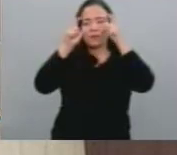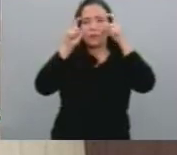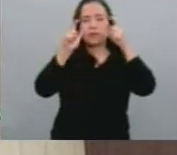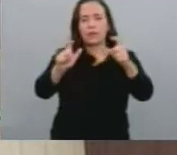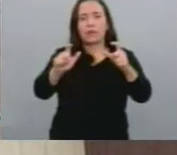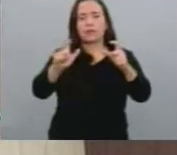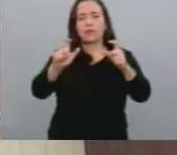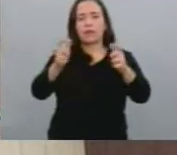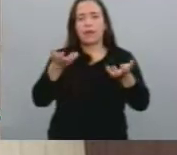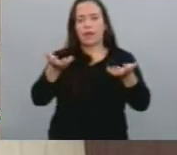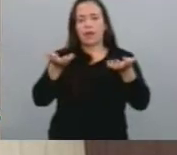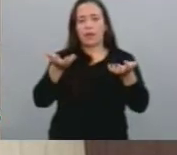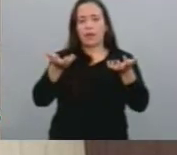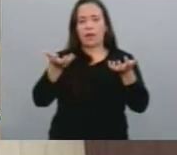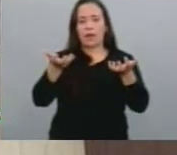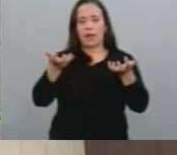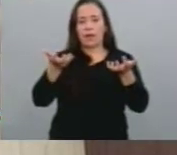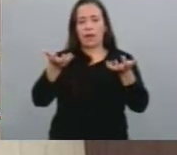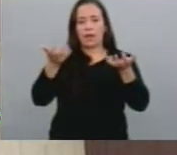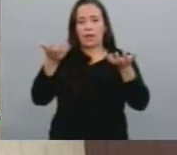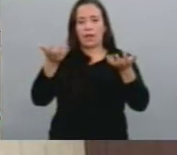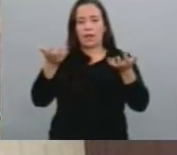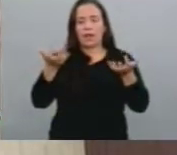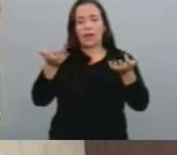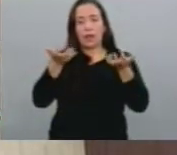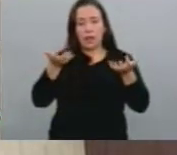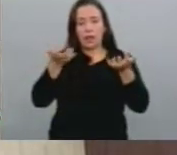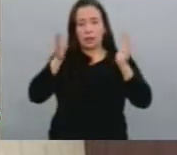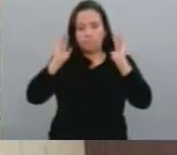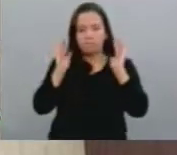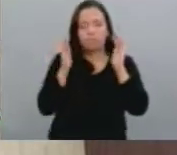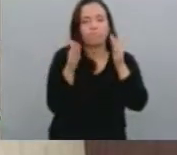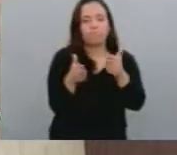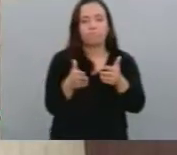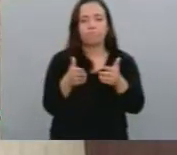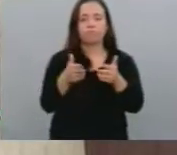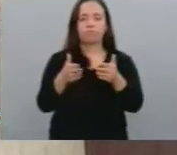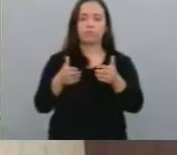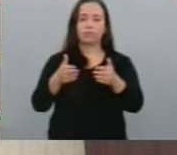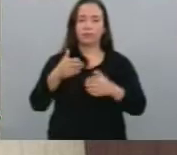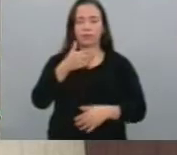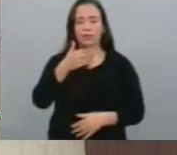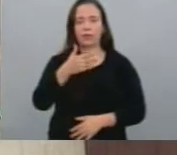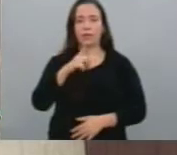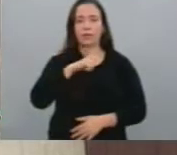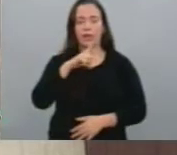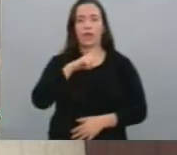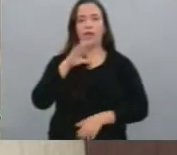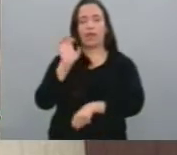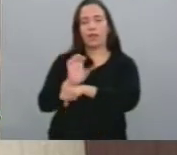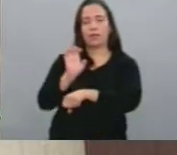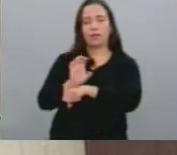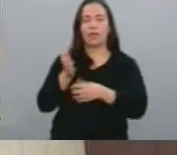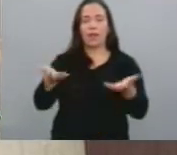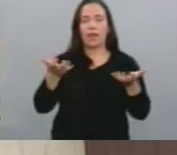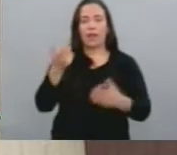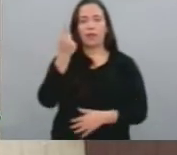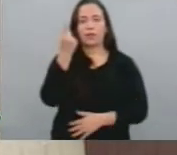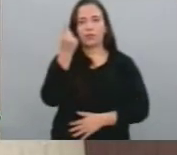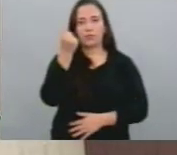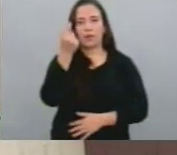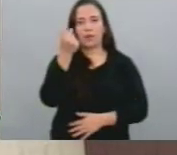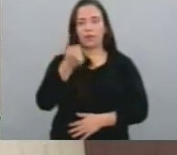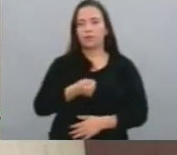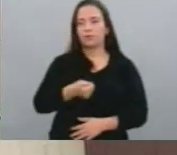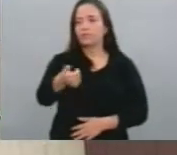no Estado. Dizem que não querem Estado, mas querem muito um Estado que faça renúncia fiscal.